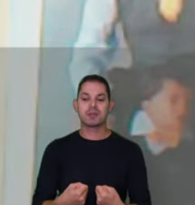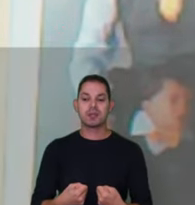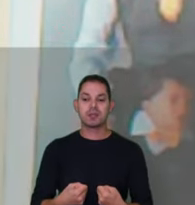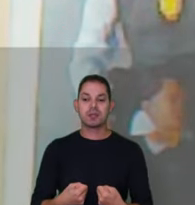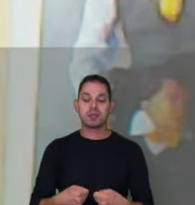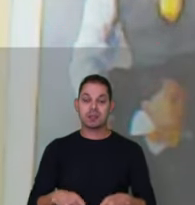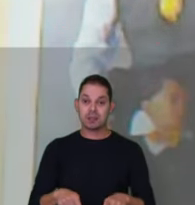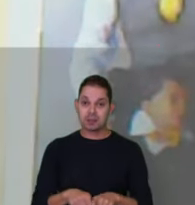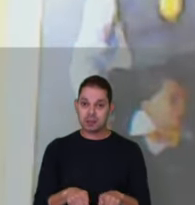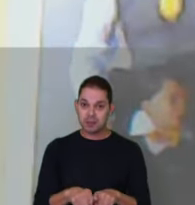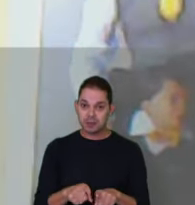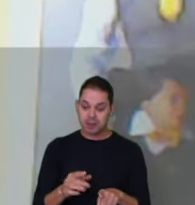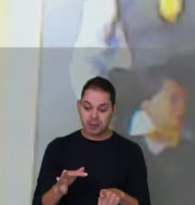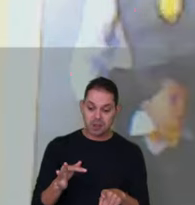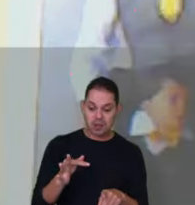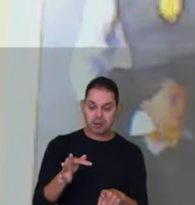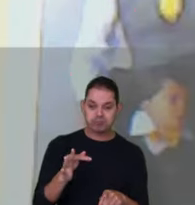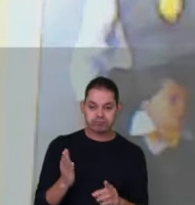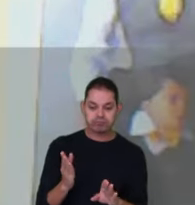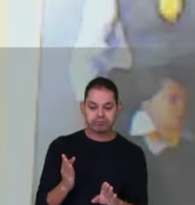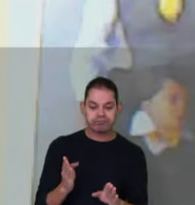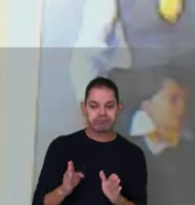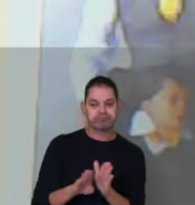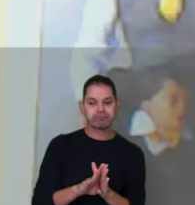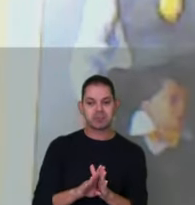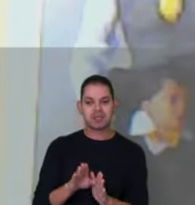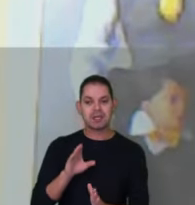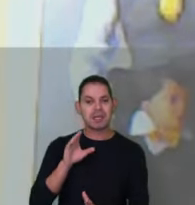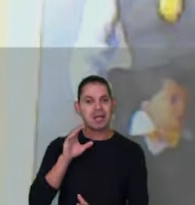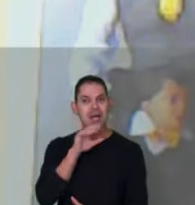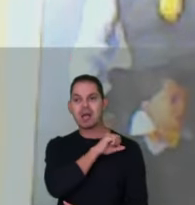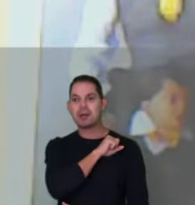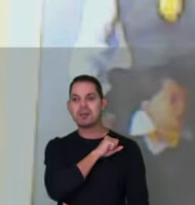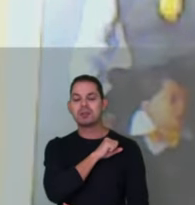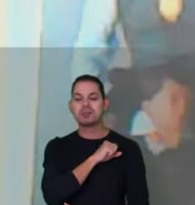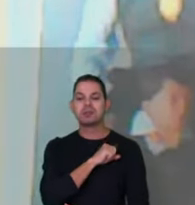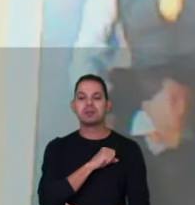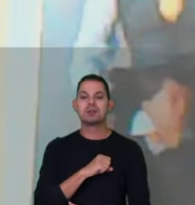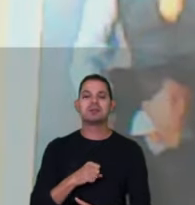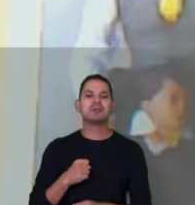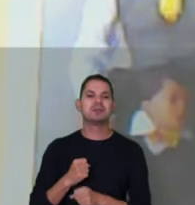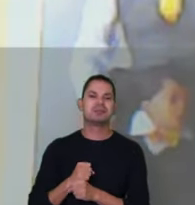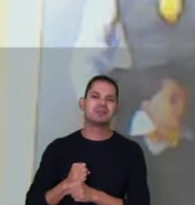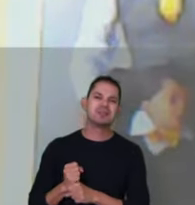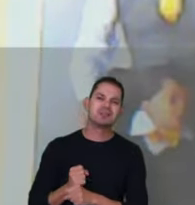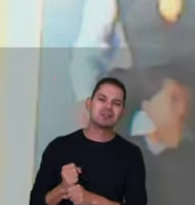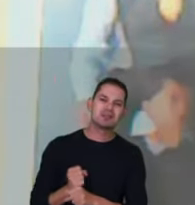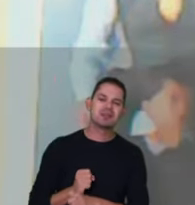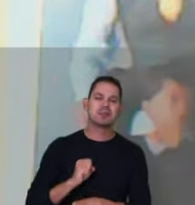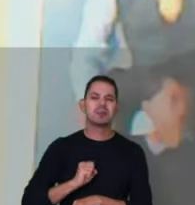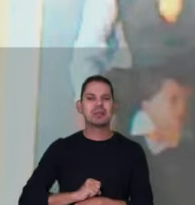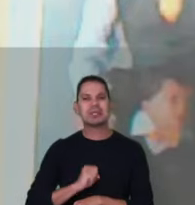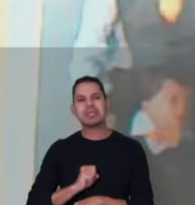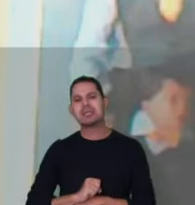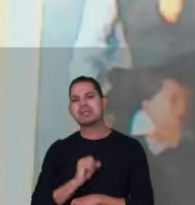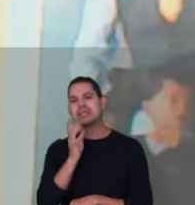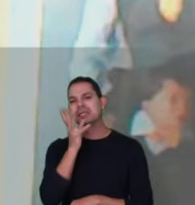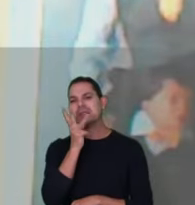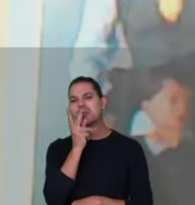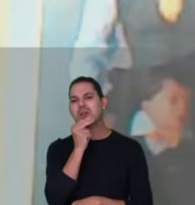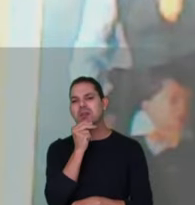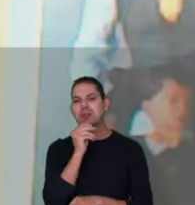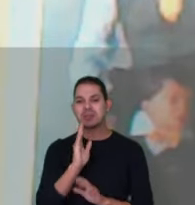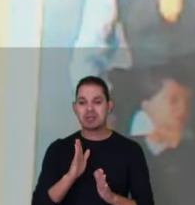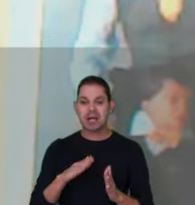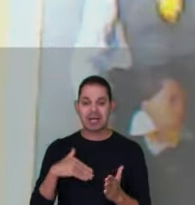dia chegue logo. 6 anos foi muito tempo, está sendo muito tempo. Até agora as respostas que foram dadas